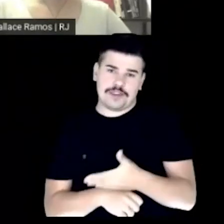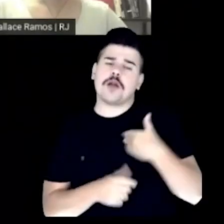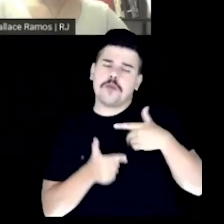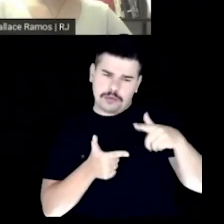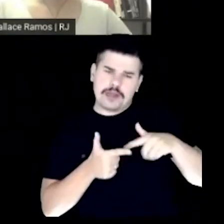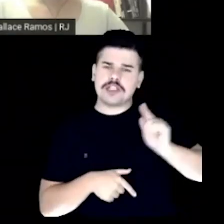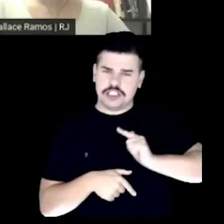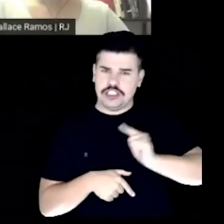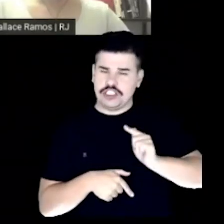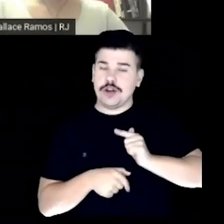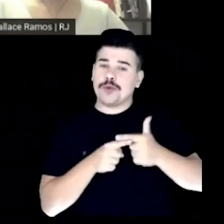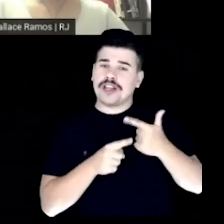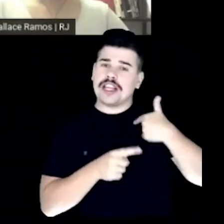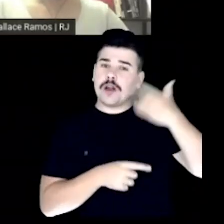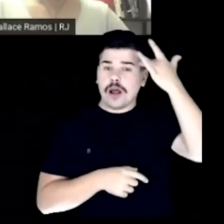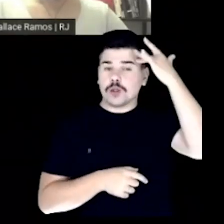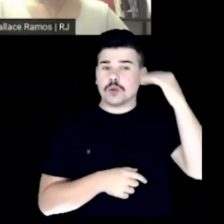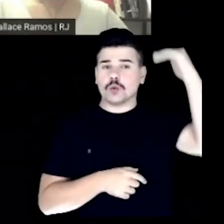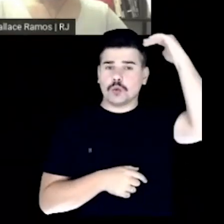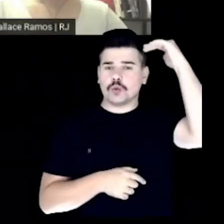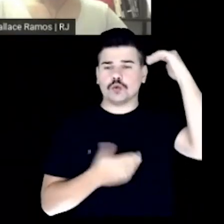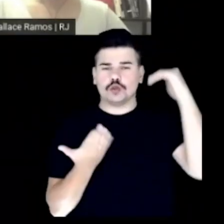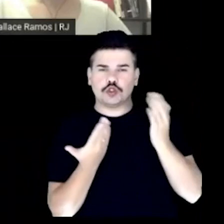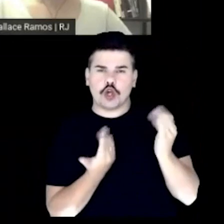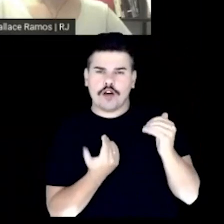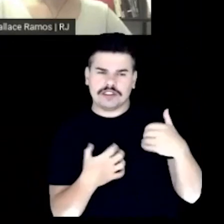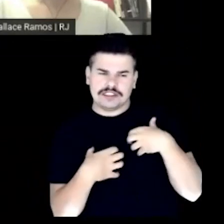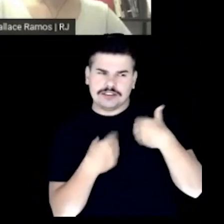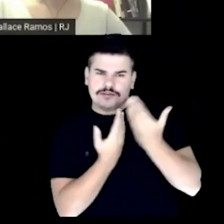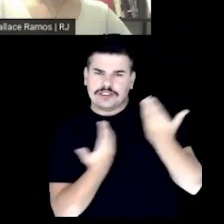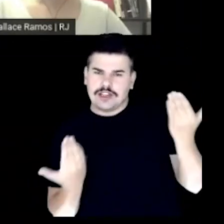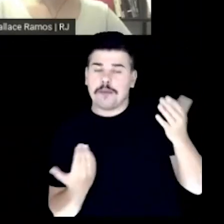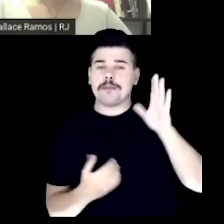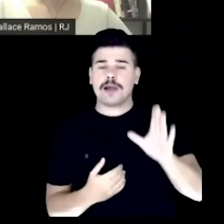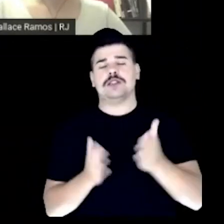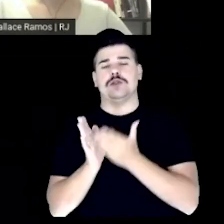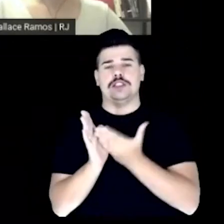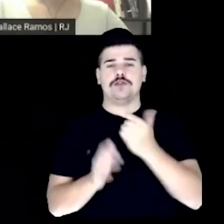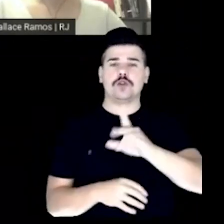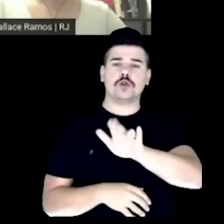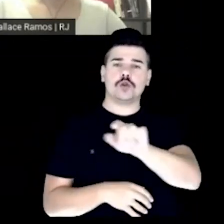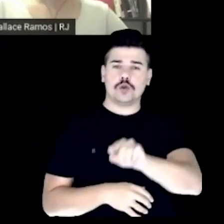tinham esse problema. Eu tinha um discurso que afastava, mas ele é perfeitamente acessível. Luzes de Emergência